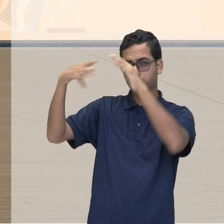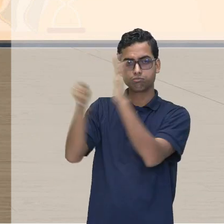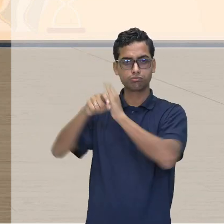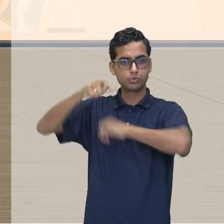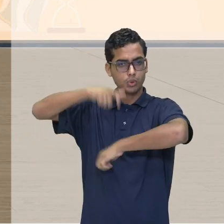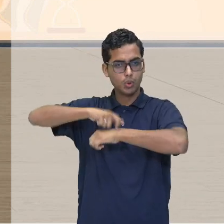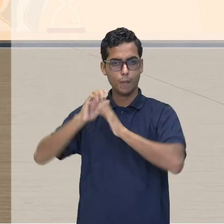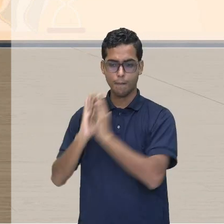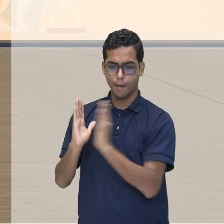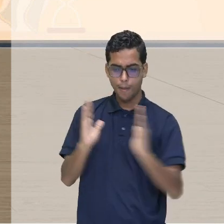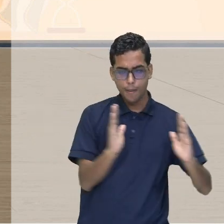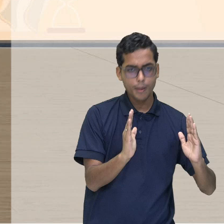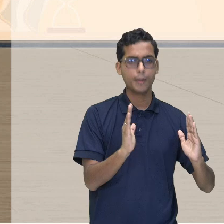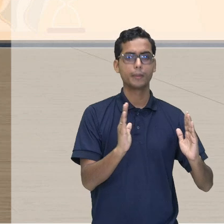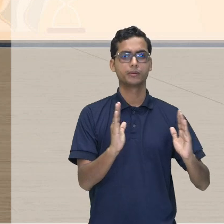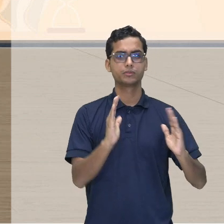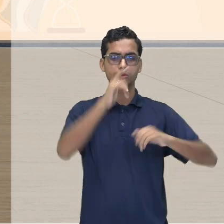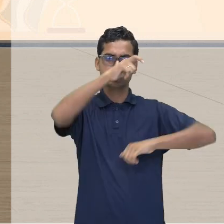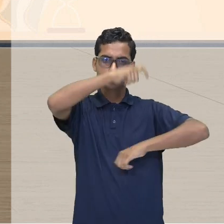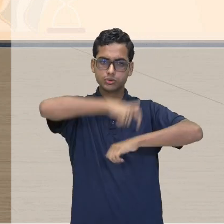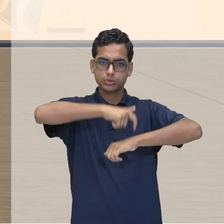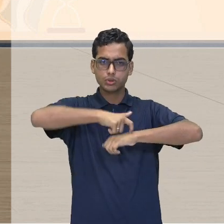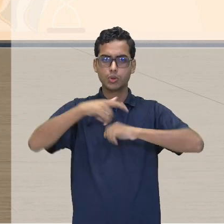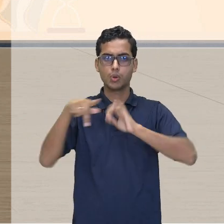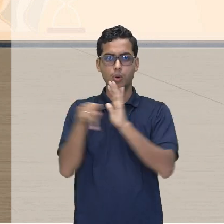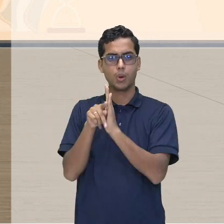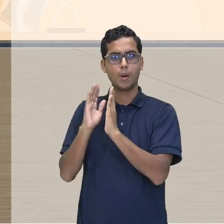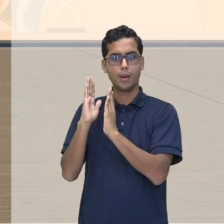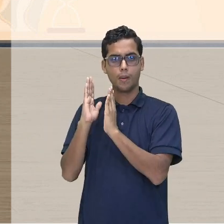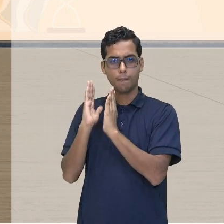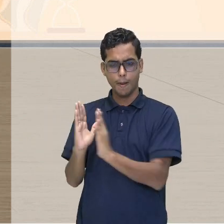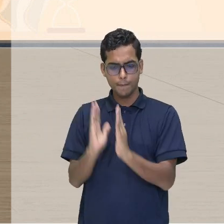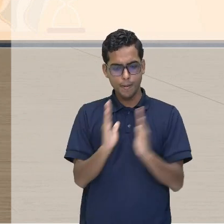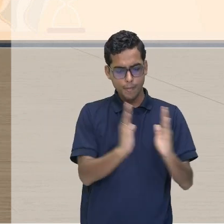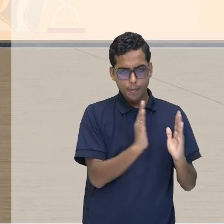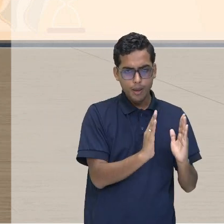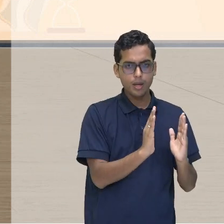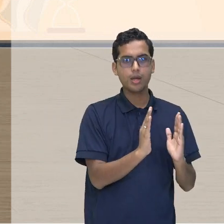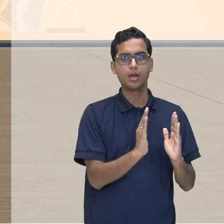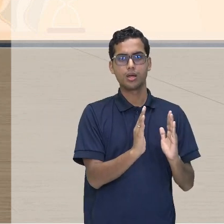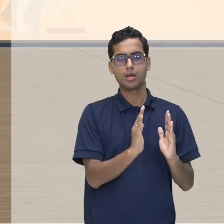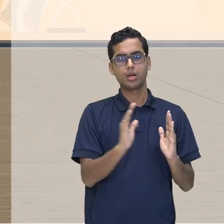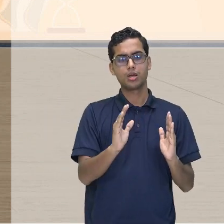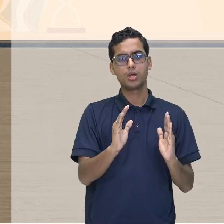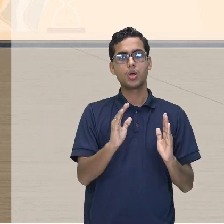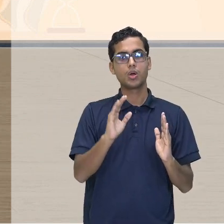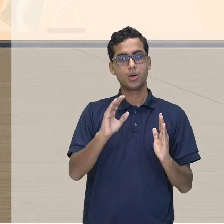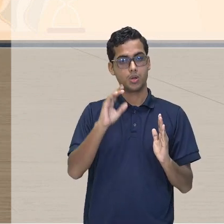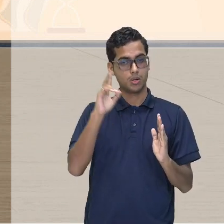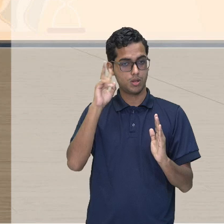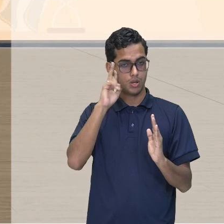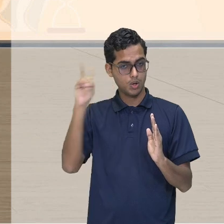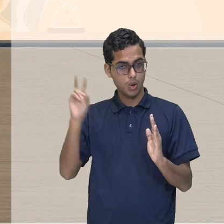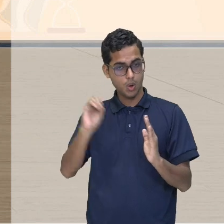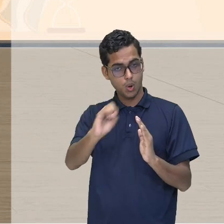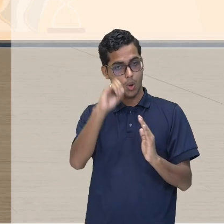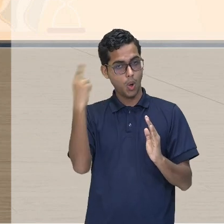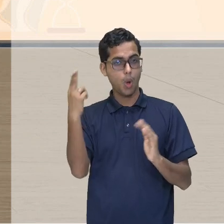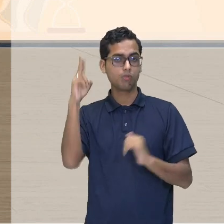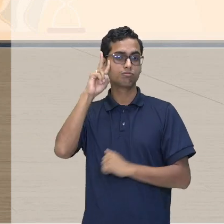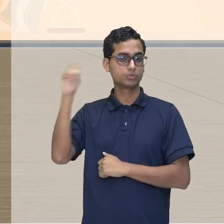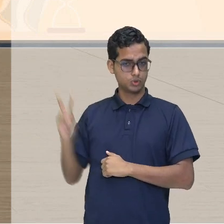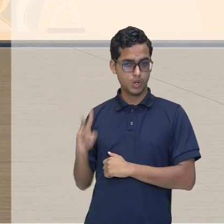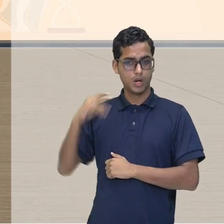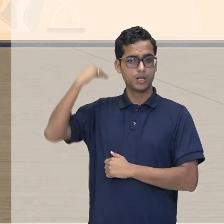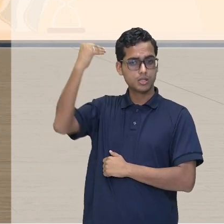ela tanto contada cronologicamente, como historicamente através do que se viveu. Ok? Mas vamos entender um pouco